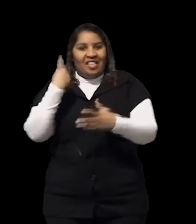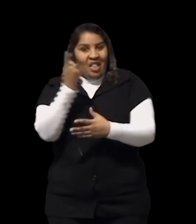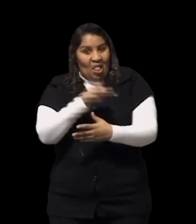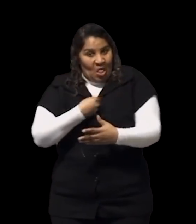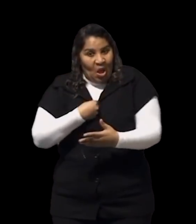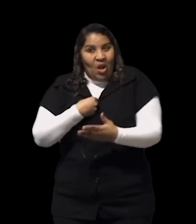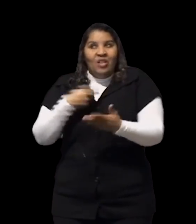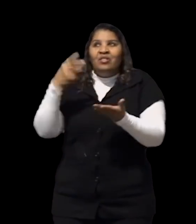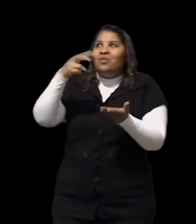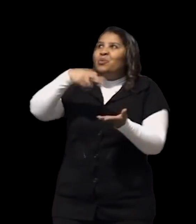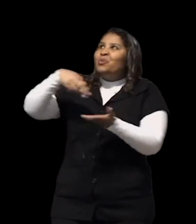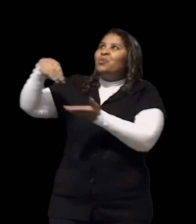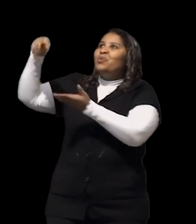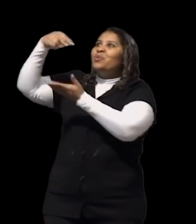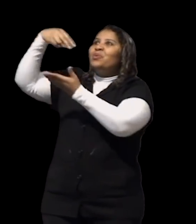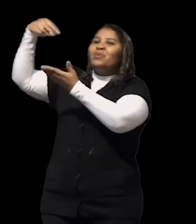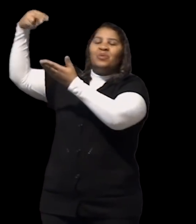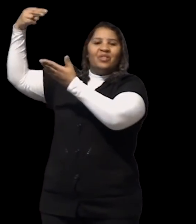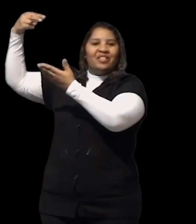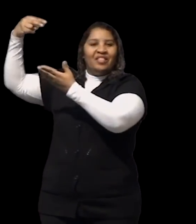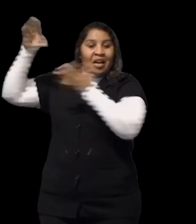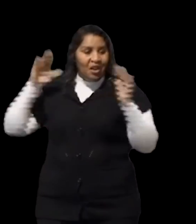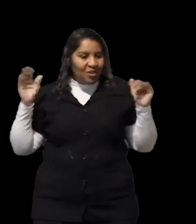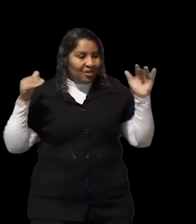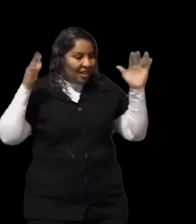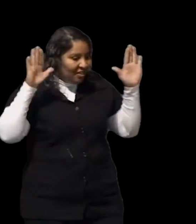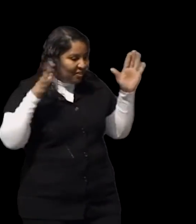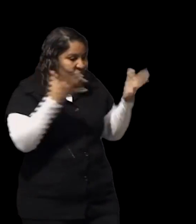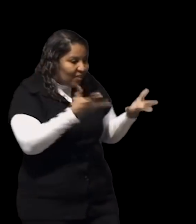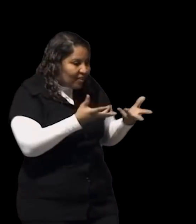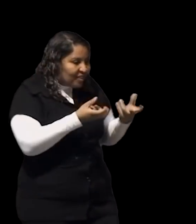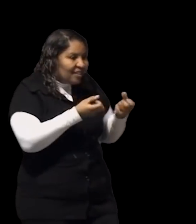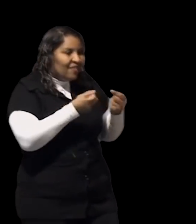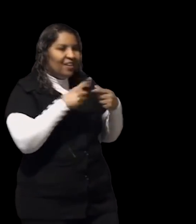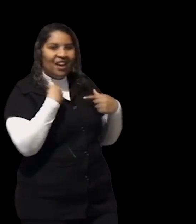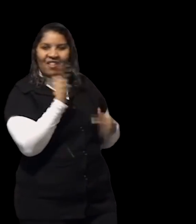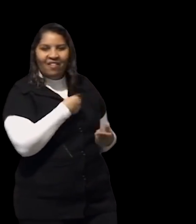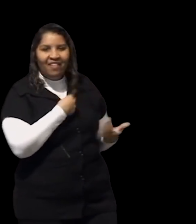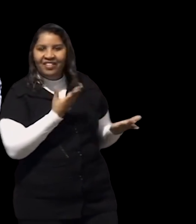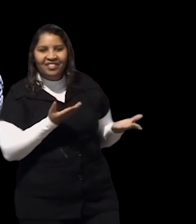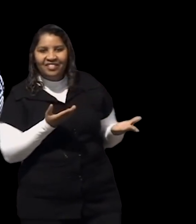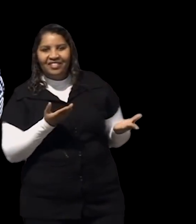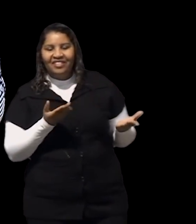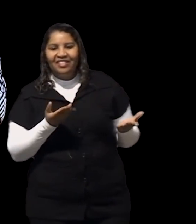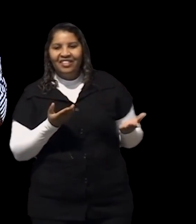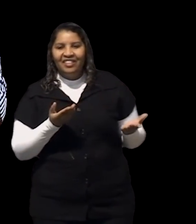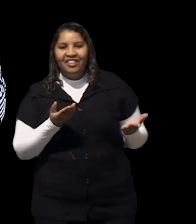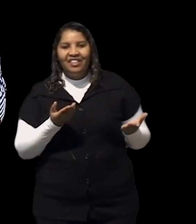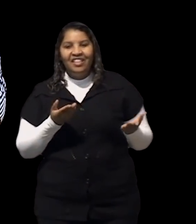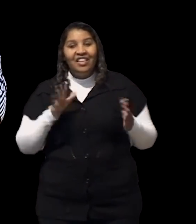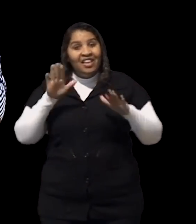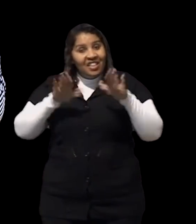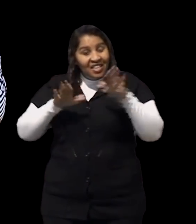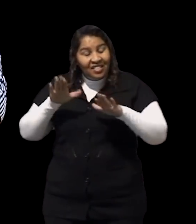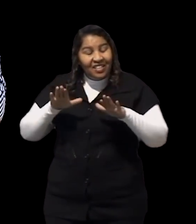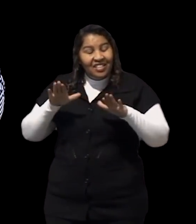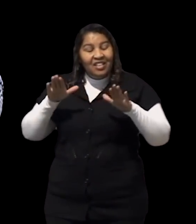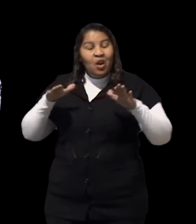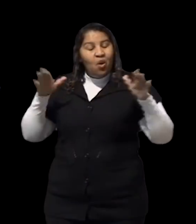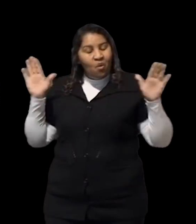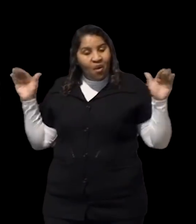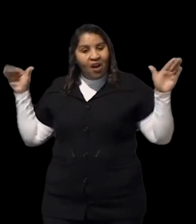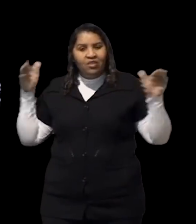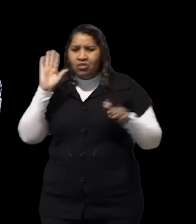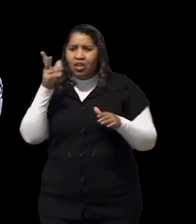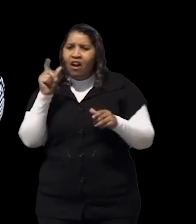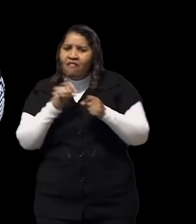já fizeram festa por minha causa e talvez já tenho festa também feito festa por sua causa porque